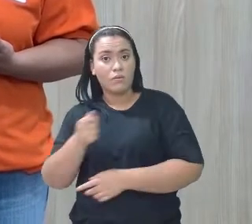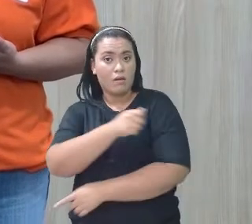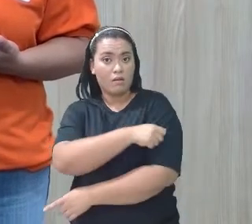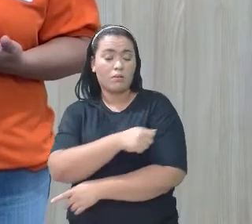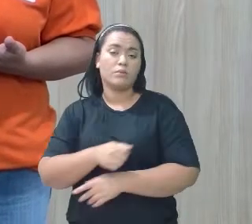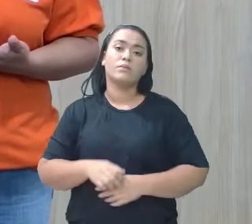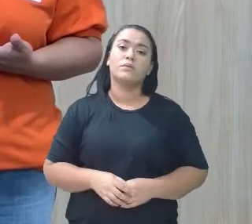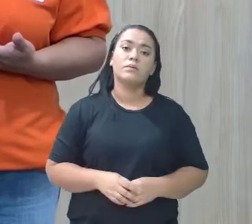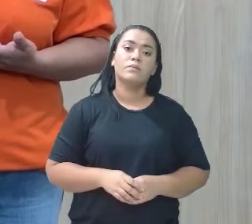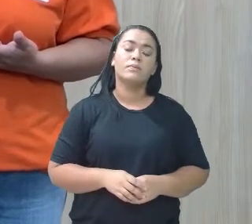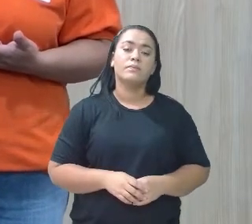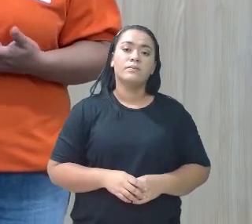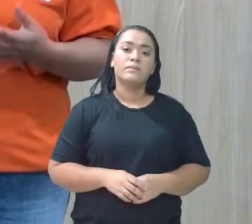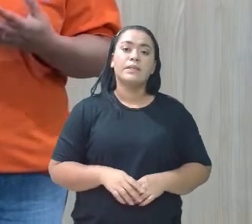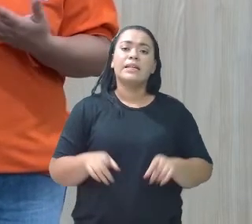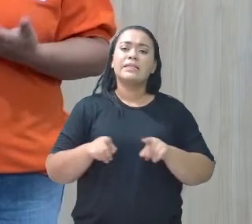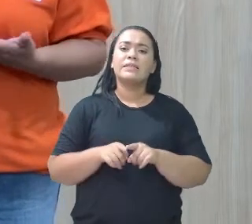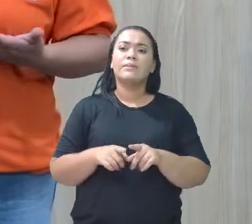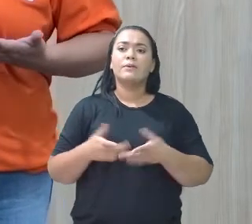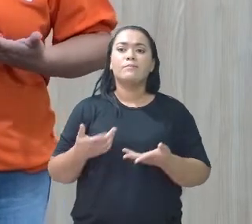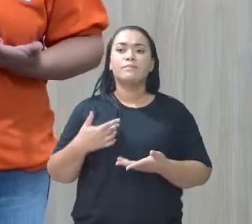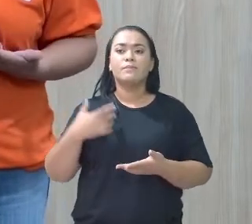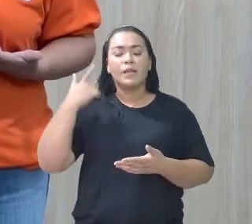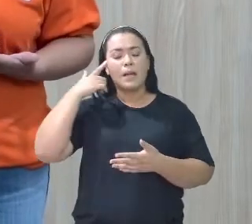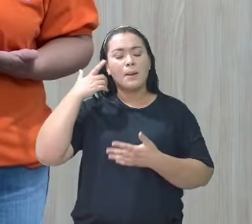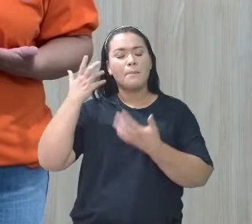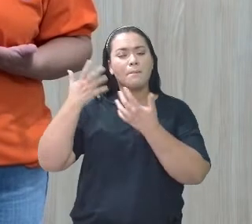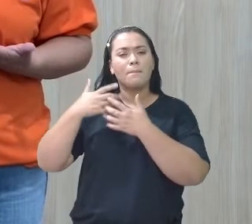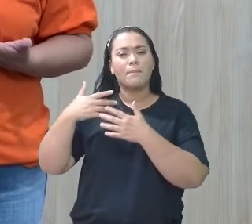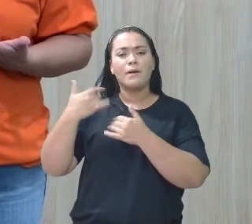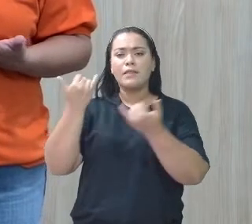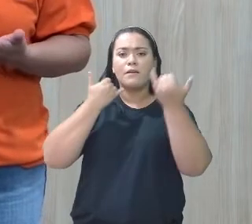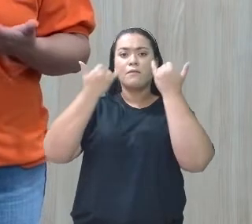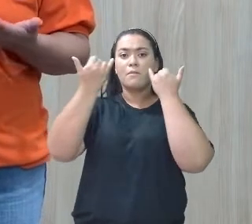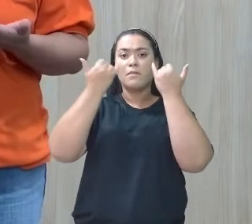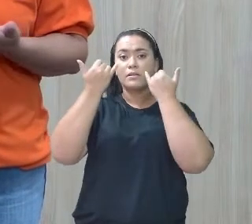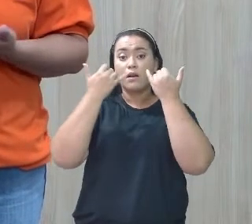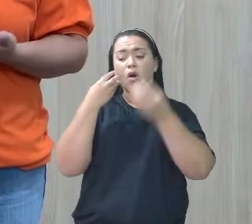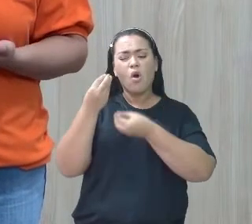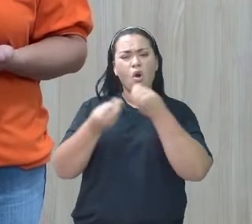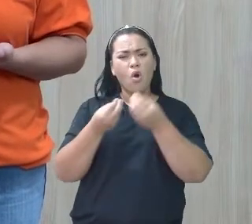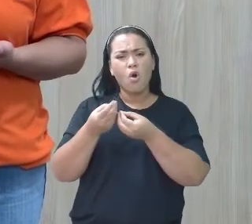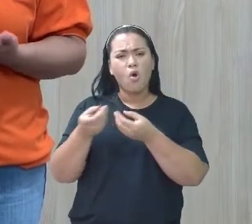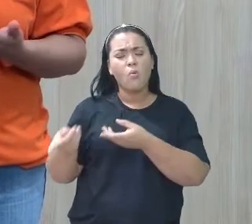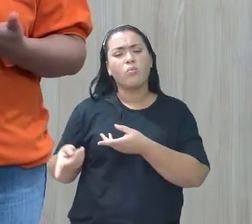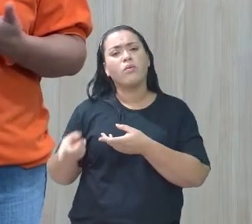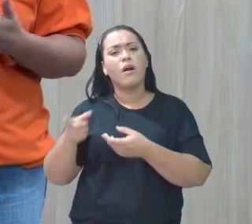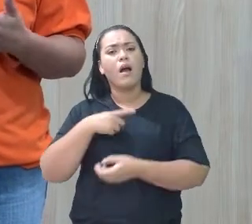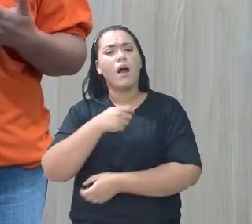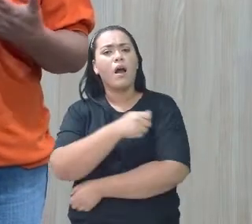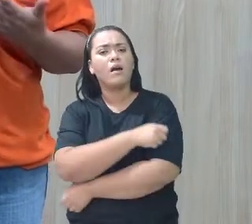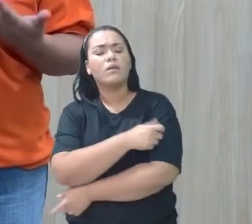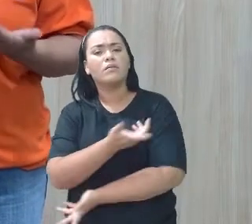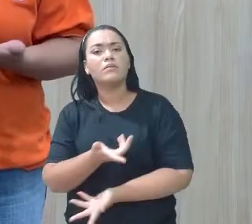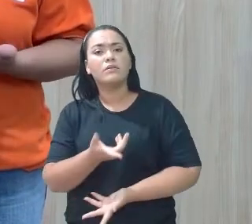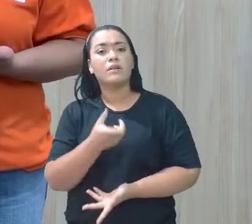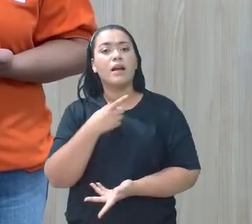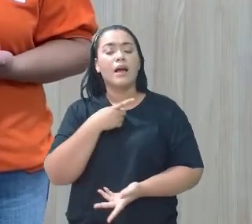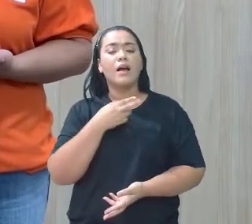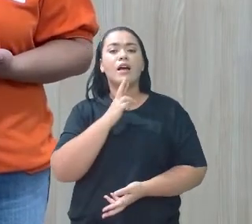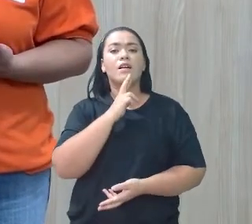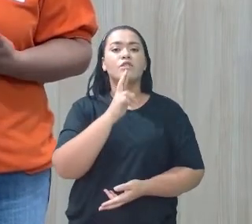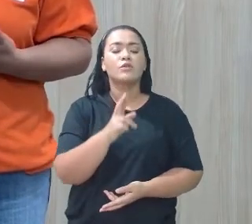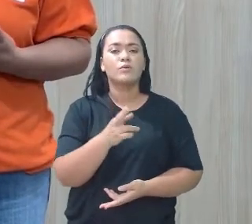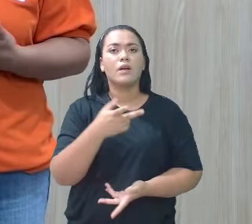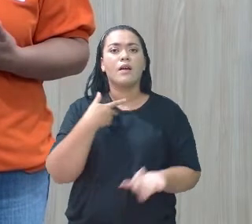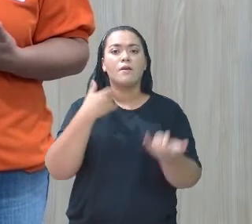ele, não é? O processamento dessa informação, não é? Como é que ele está recebendo, como é que ele está